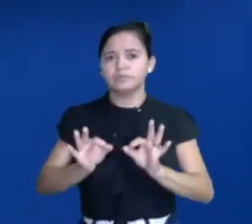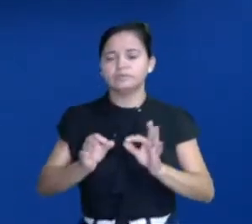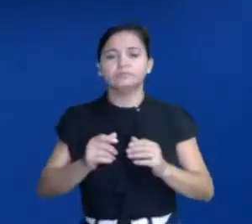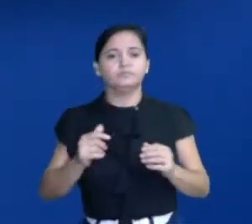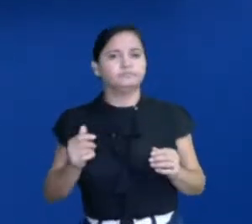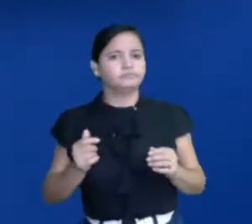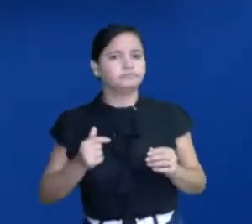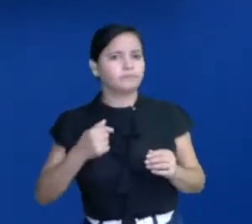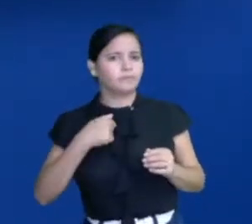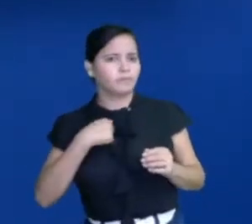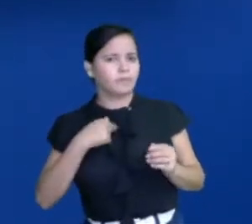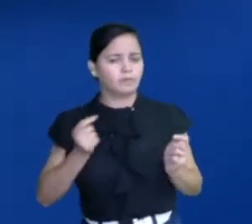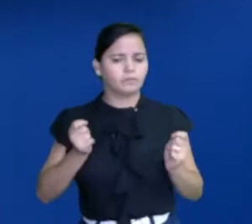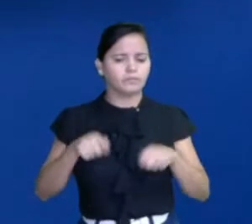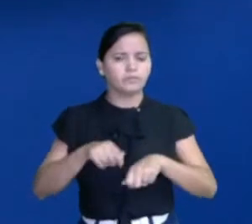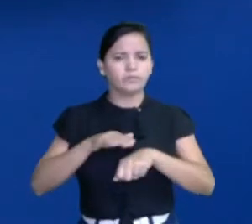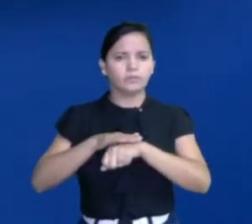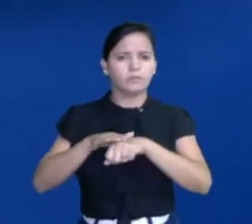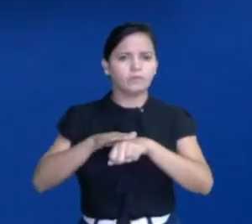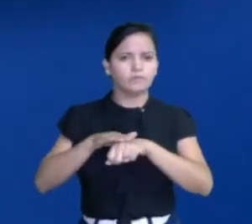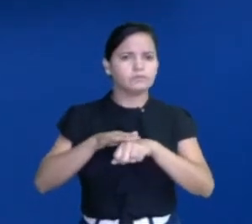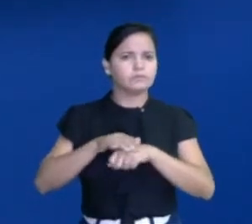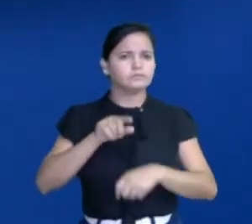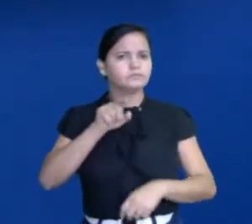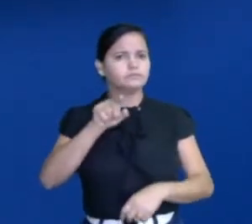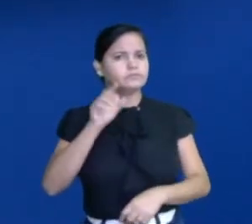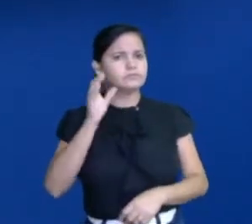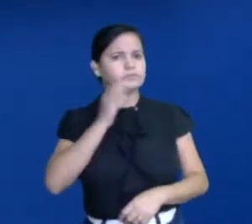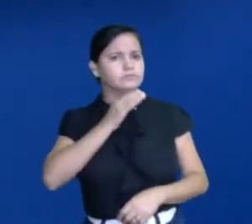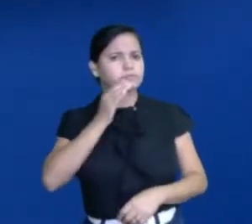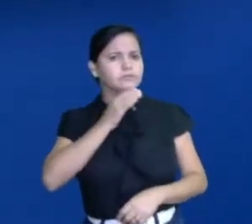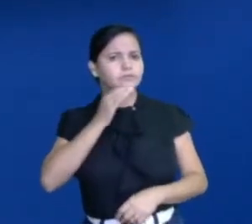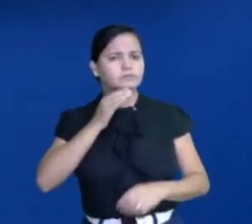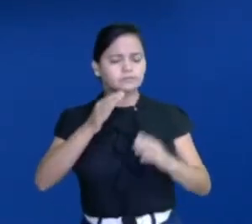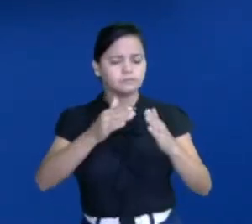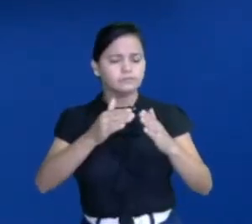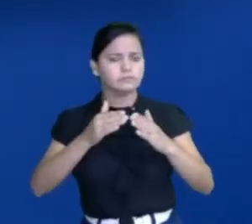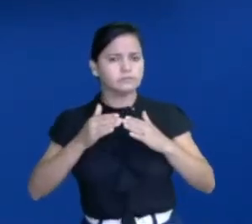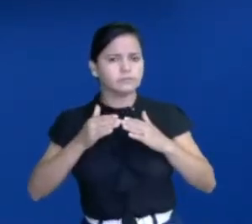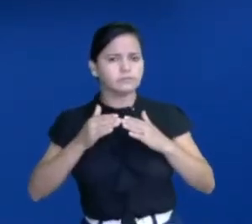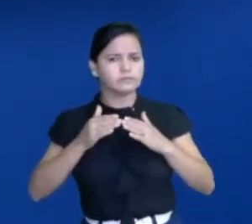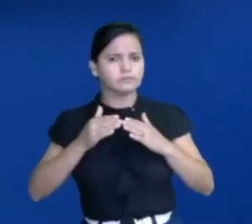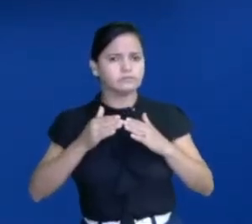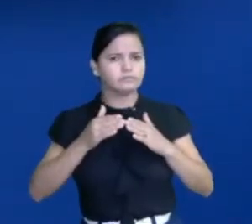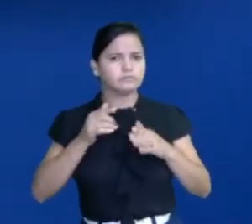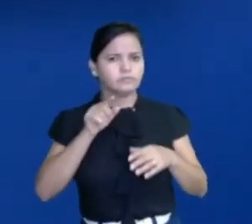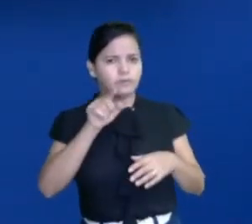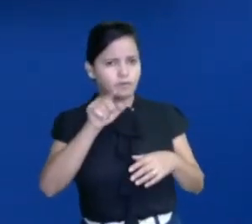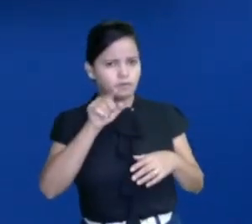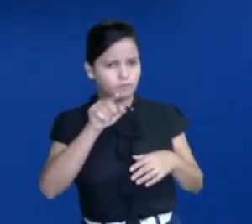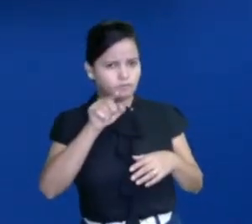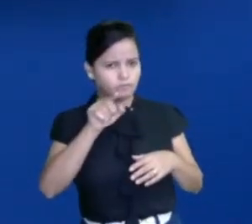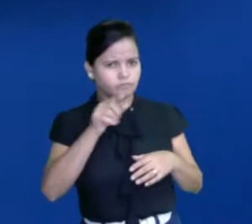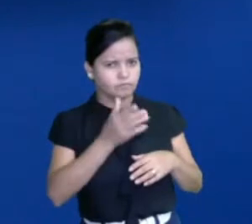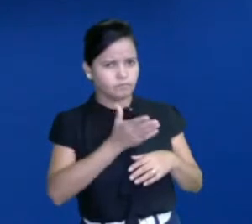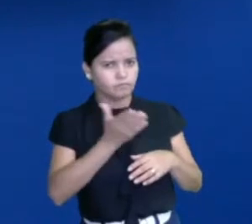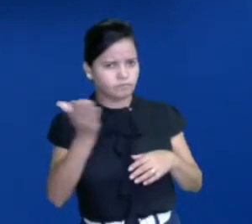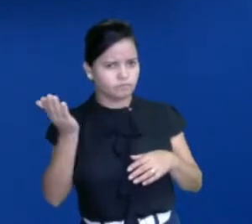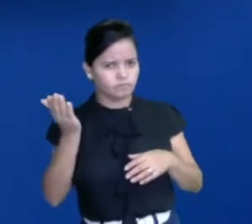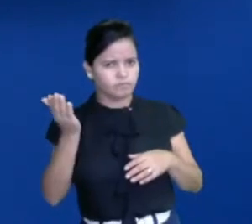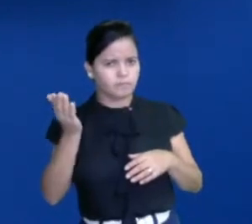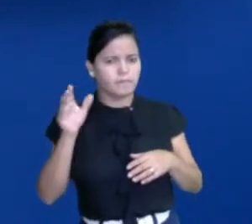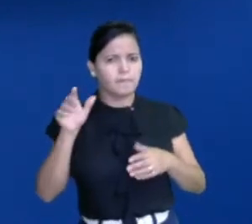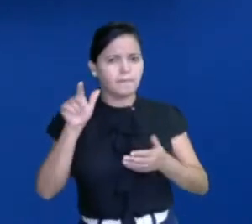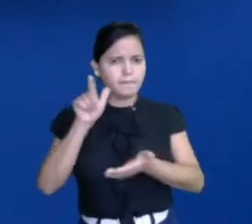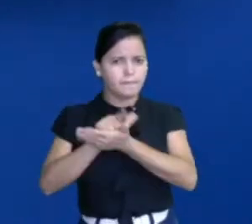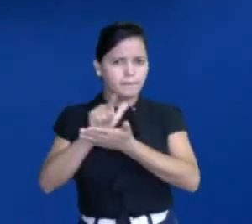poderia conversar aqui com vocês assim bem rapidinho e pedir para que vocês pegassem uma folha de